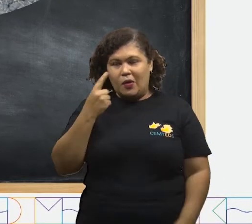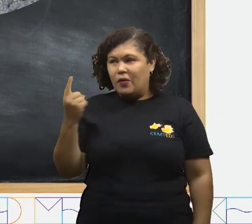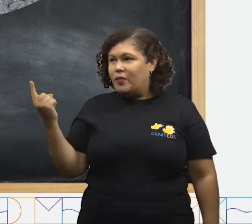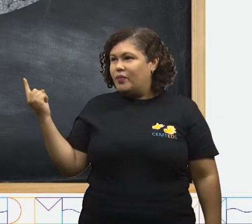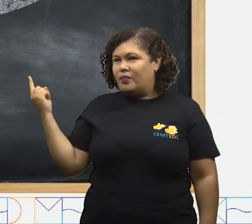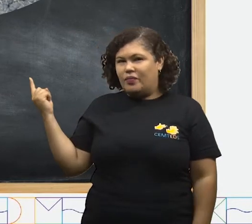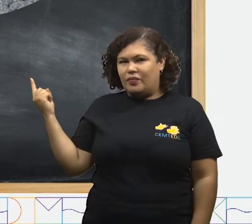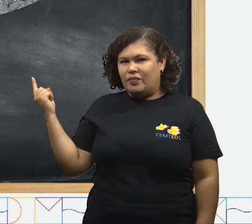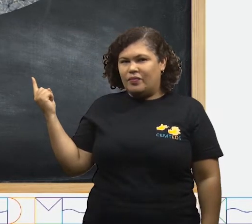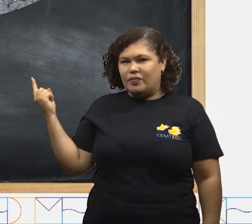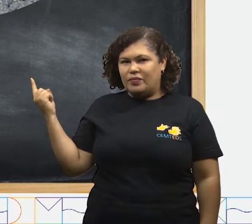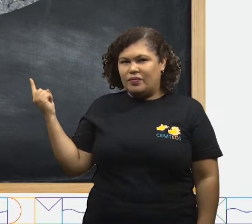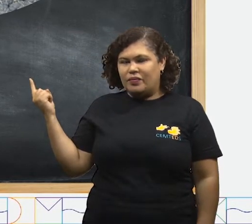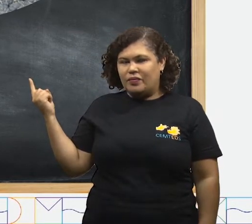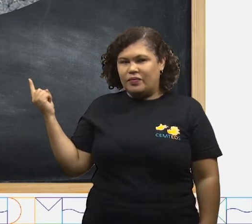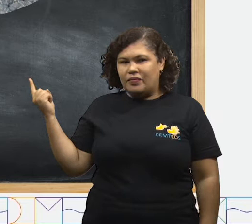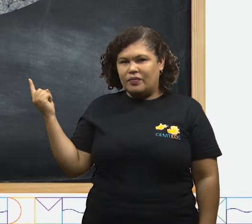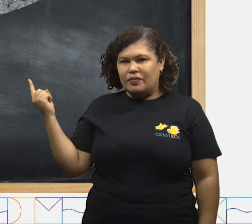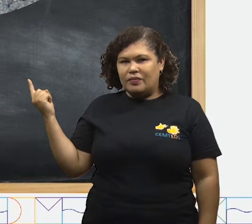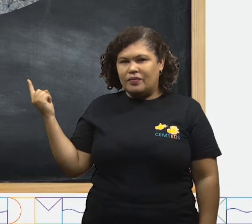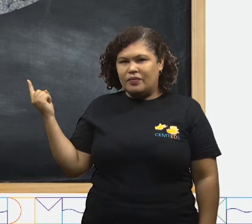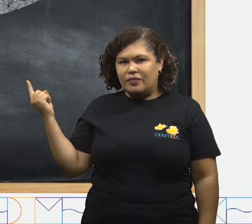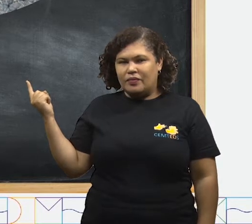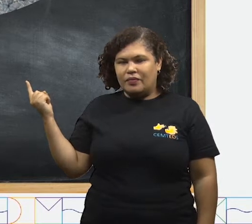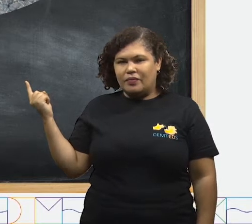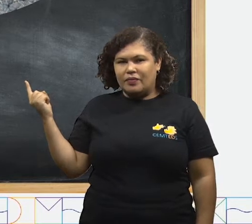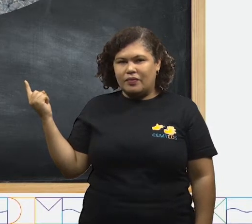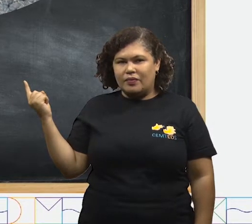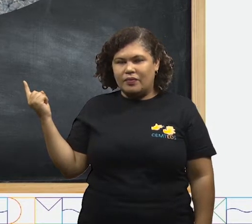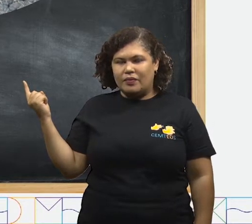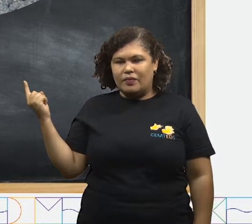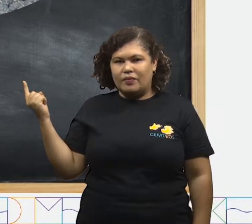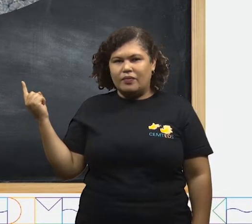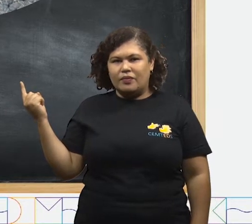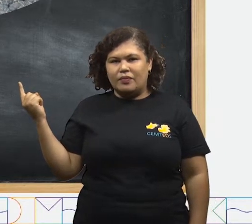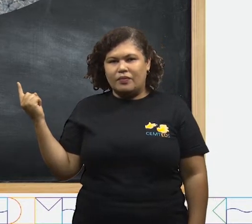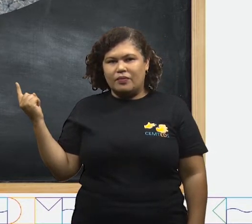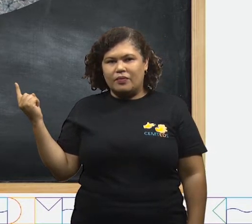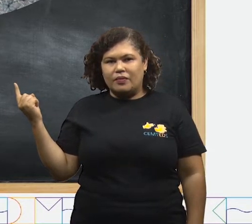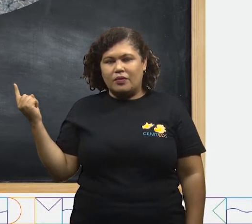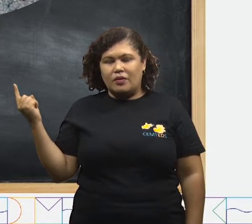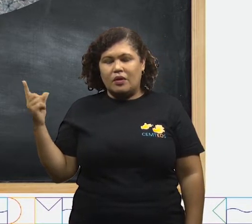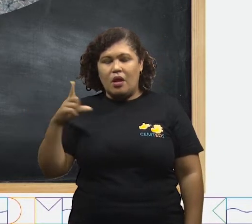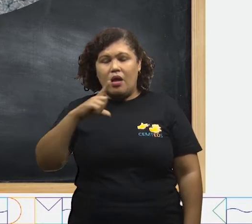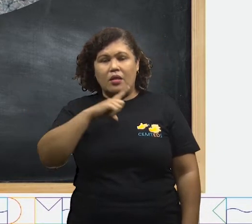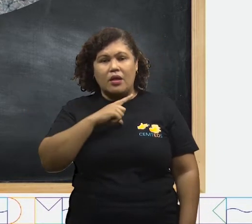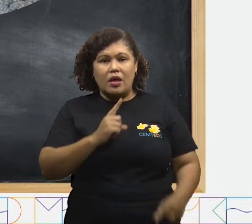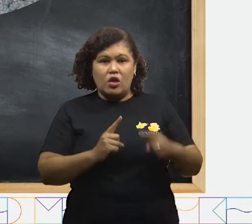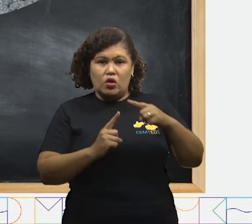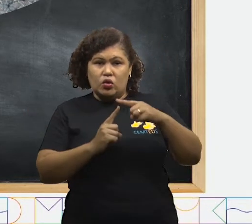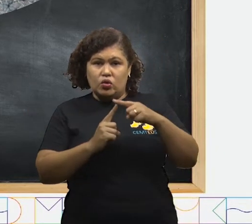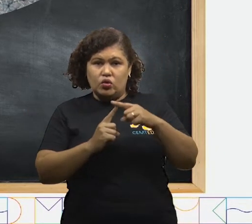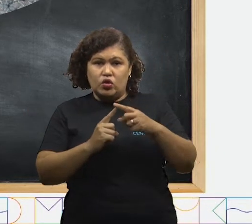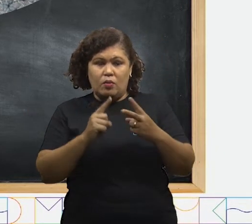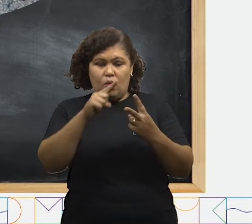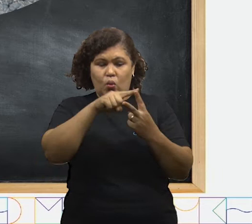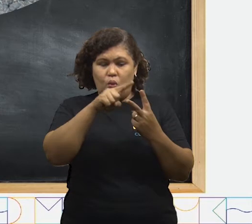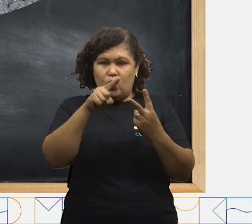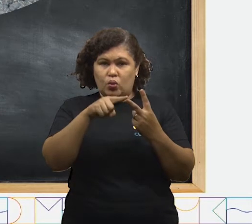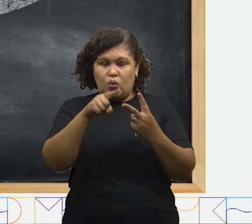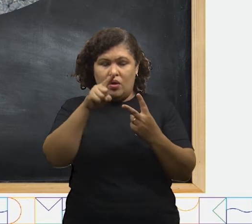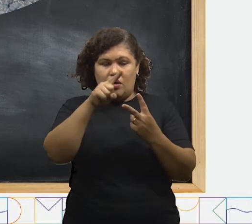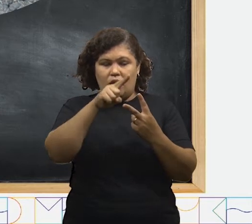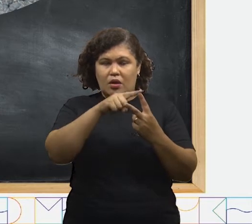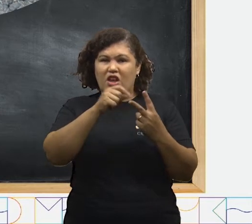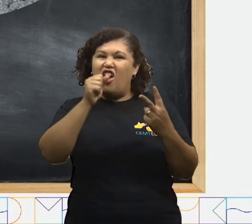tempo, a cobra cega vive no planeta. Assim, existem as primitivas, verdadeiras relíquias